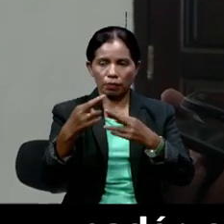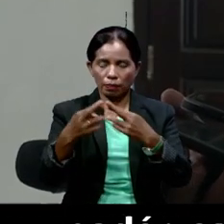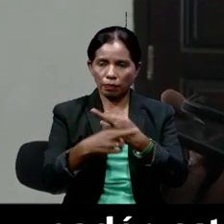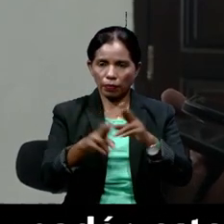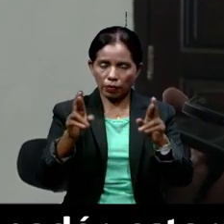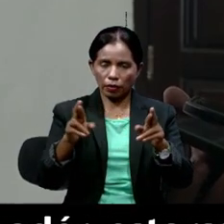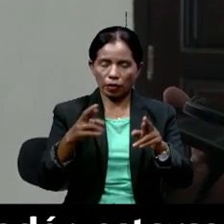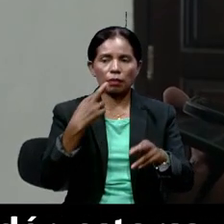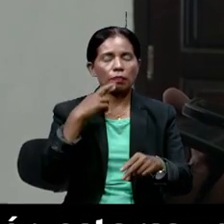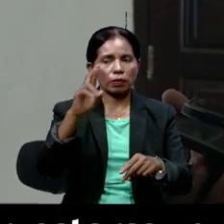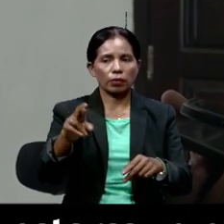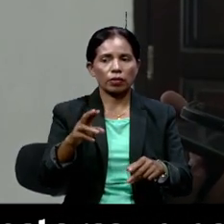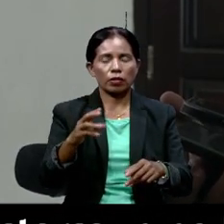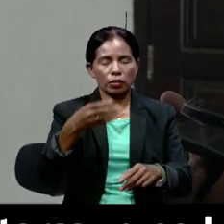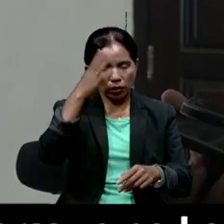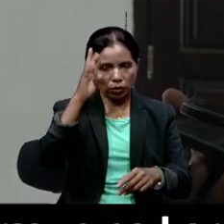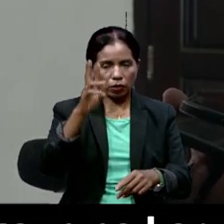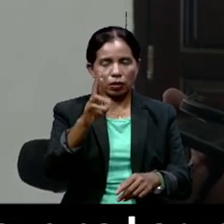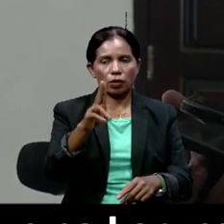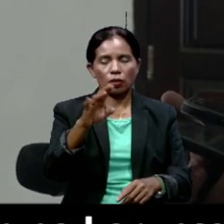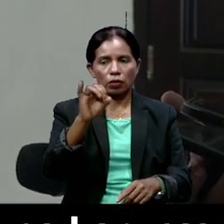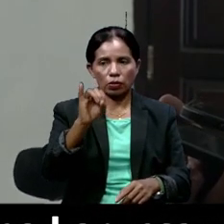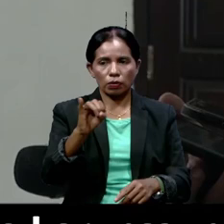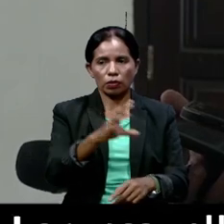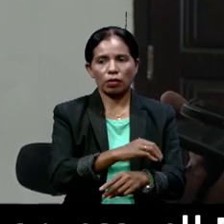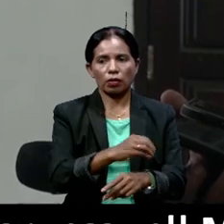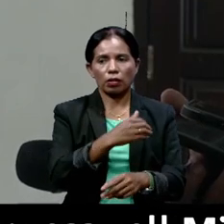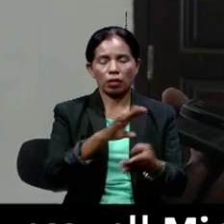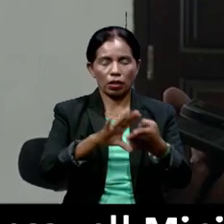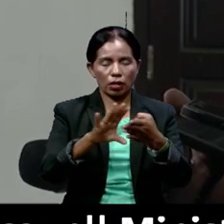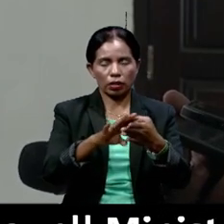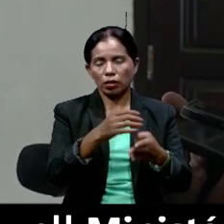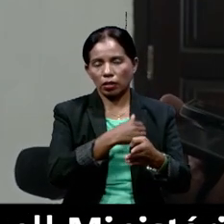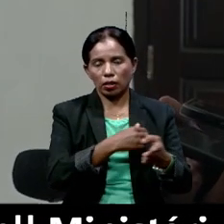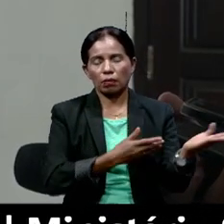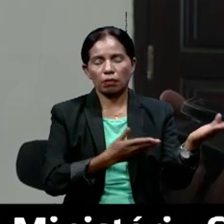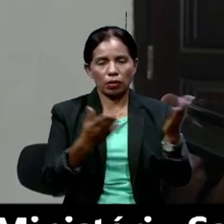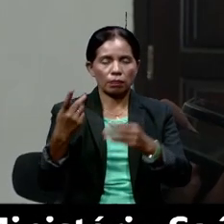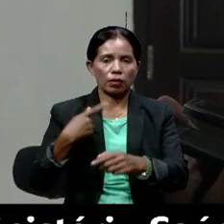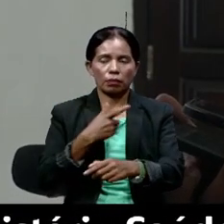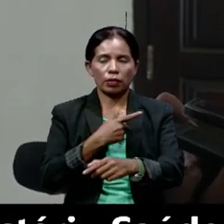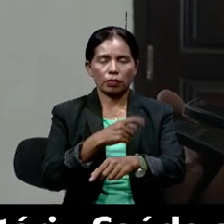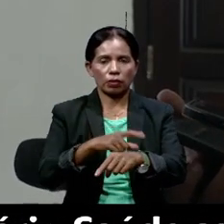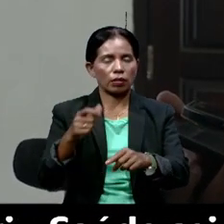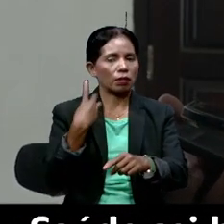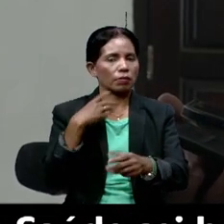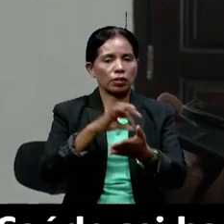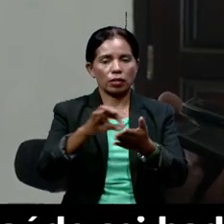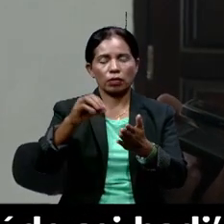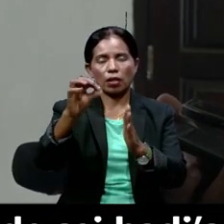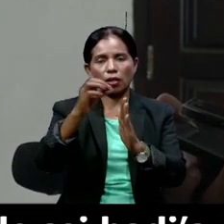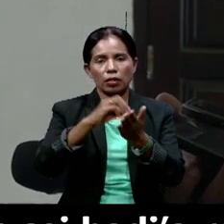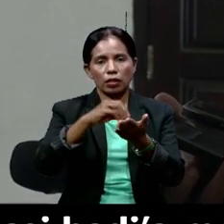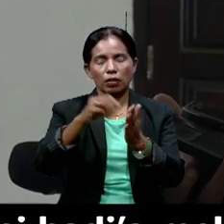senhor Rui Pereira, vai ver, carta se dá para o Parlamento Nacional, então se dá para a agenda para que votar na reeleição. Te espera